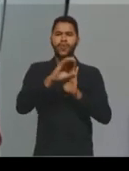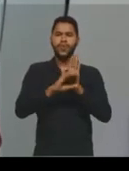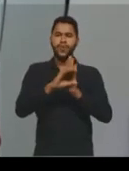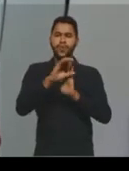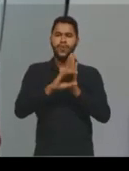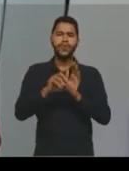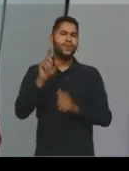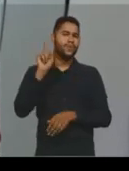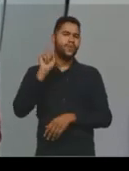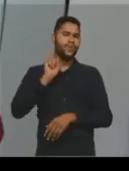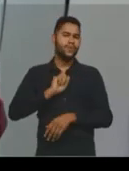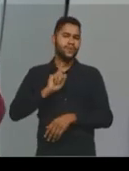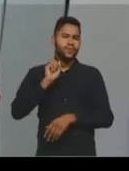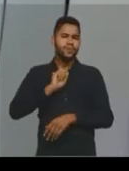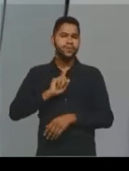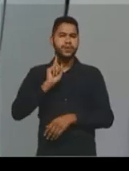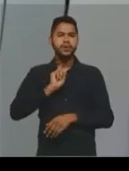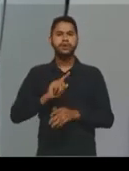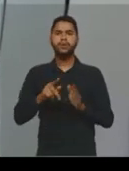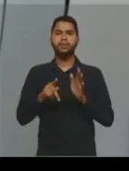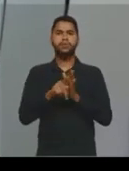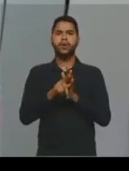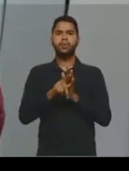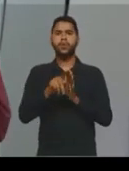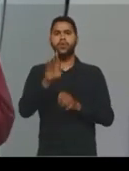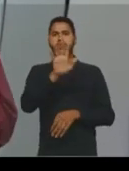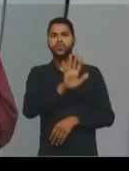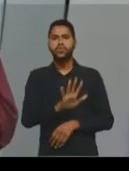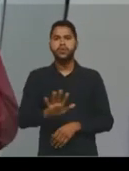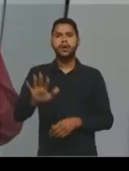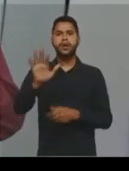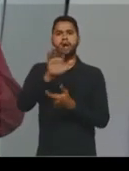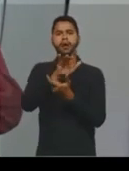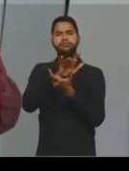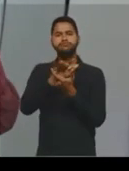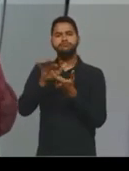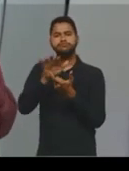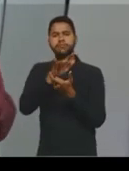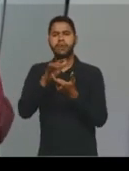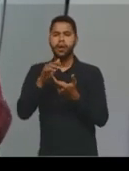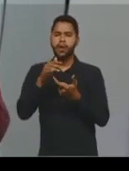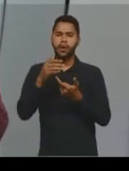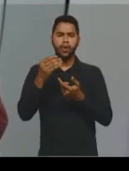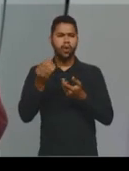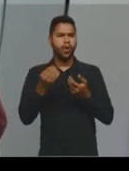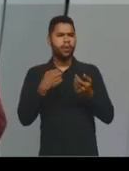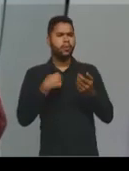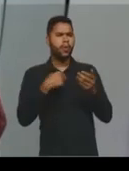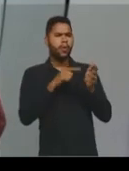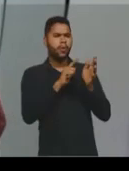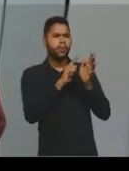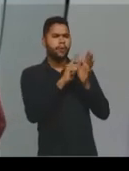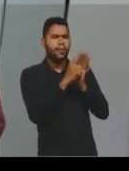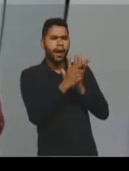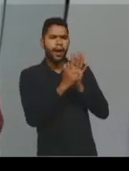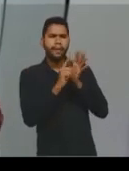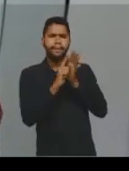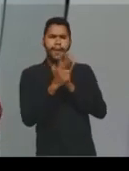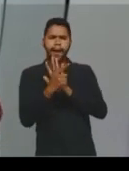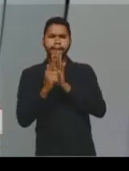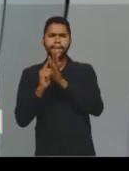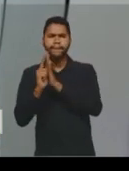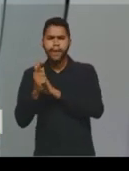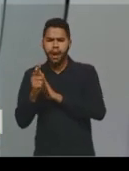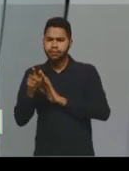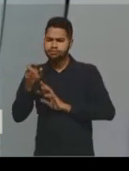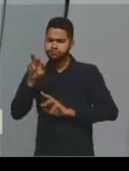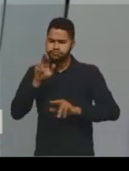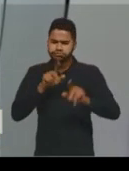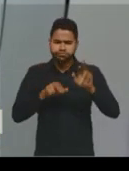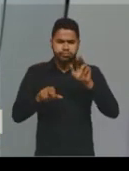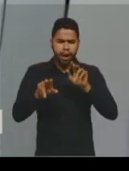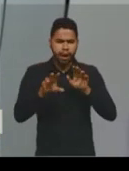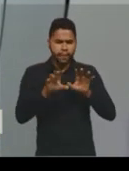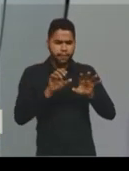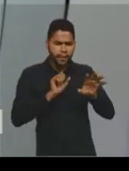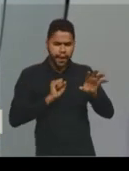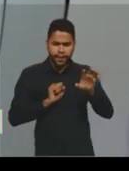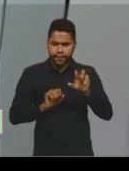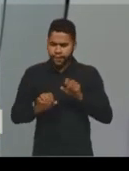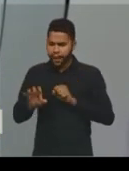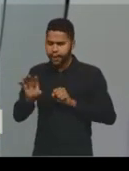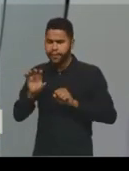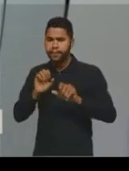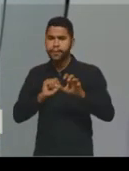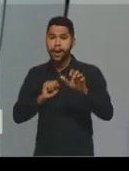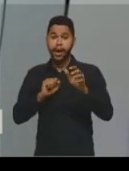letramento digital, é o letramento geral, que é a desenvoltura nos vários gêneros textuais que o estudante tem que ter, e